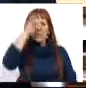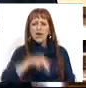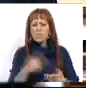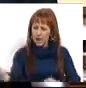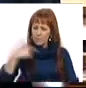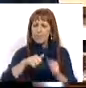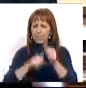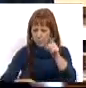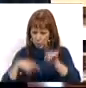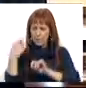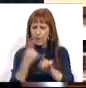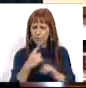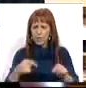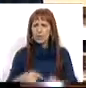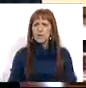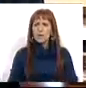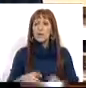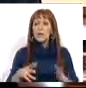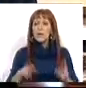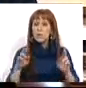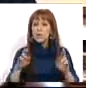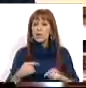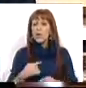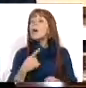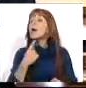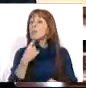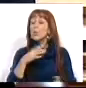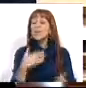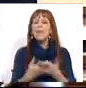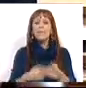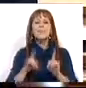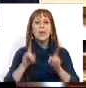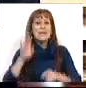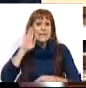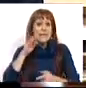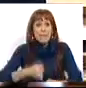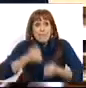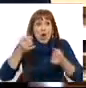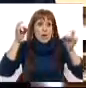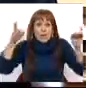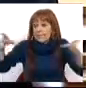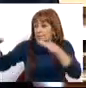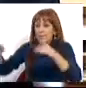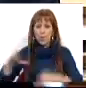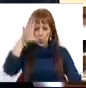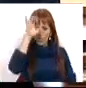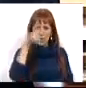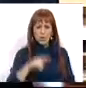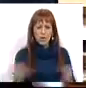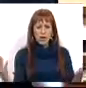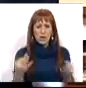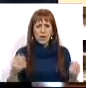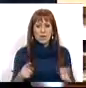que ainda venha a intervir neste debate. Deixo-lhe, desde já, uma pergunta. Como sabe, aliás, melhor do que ninguém, este Governo, para